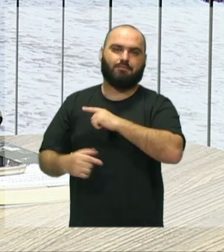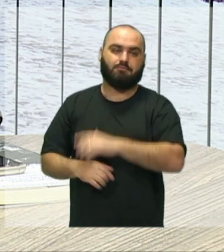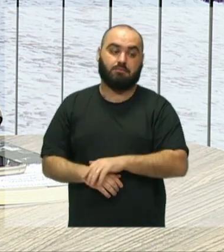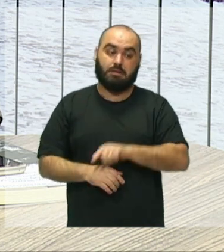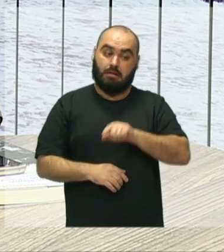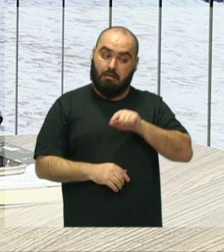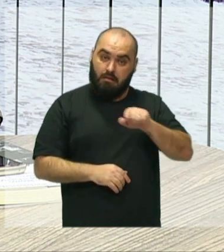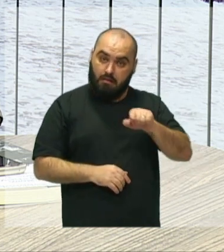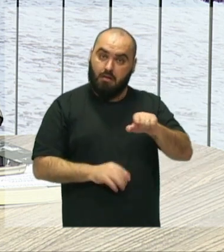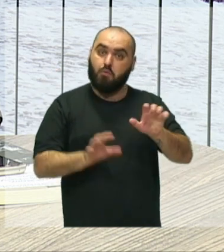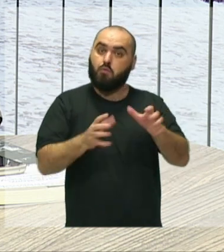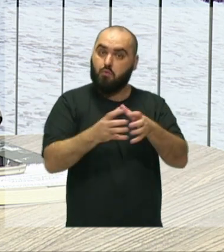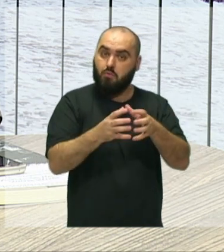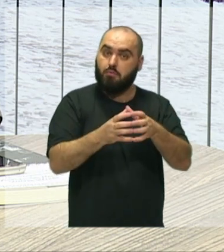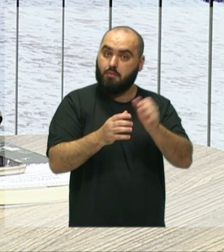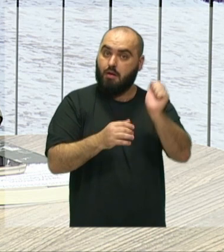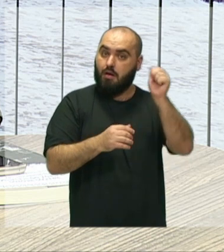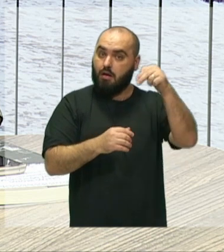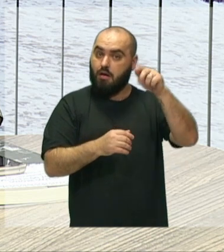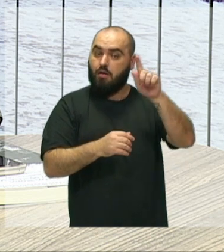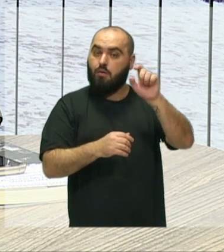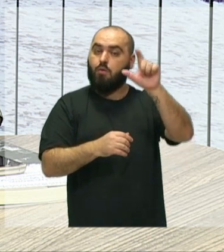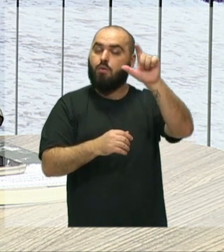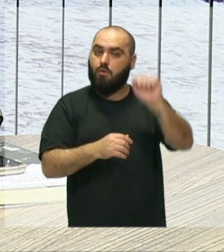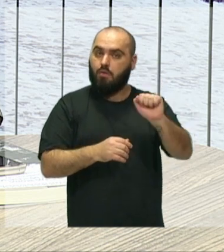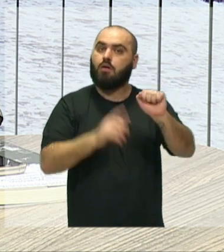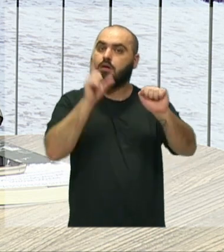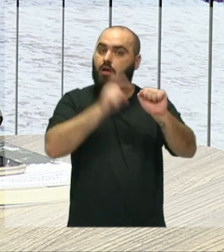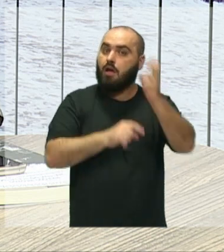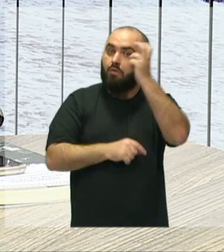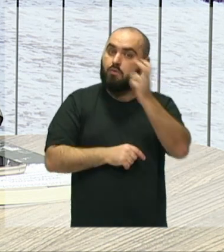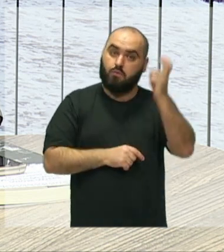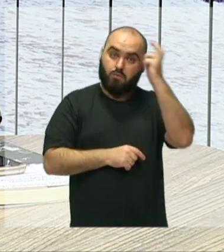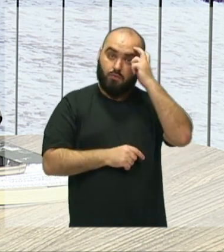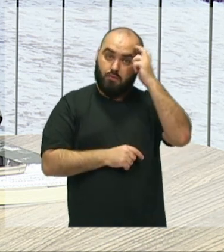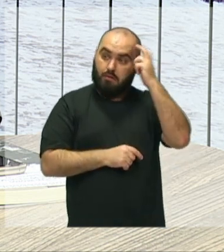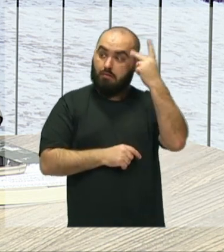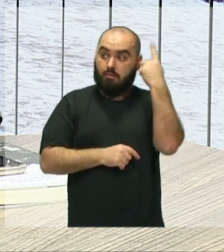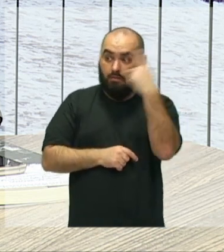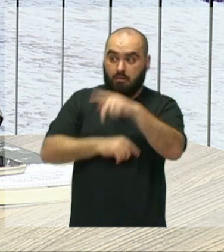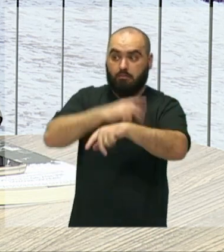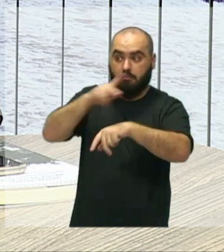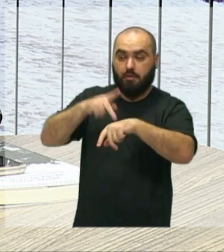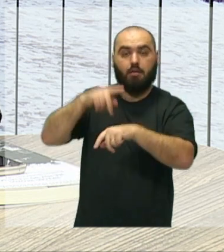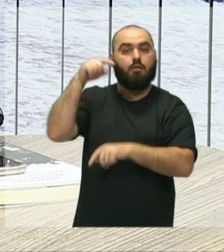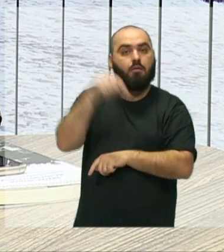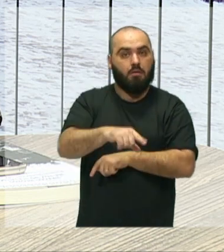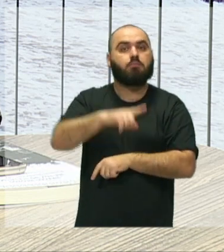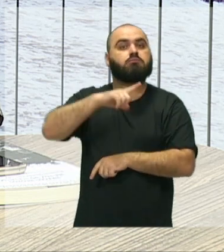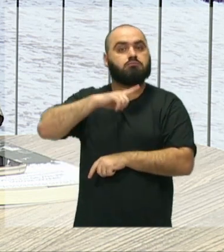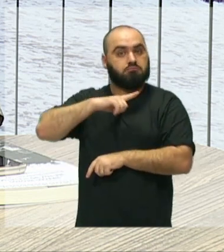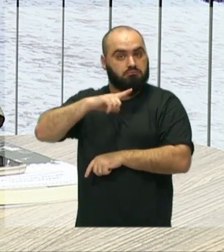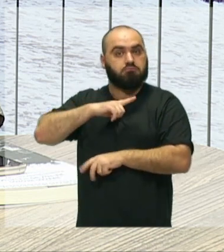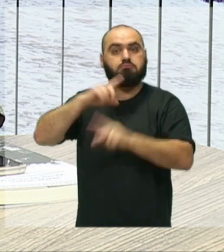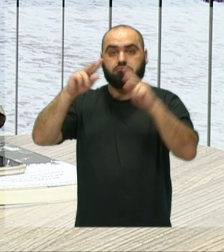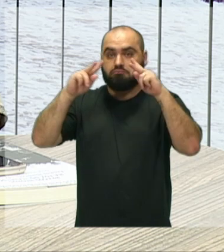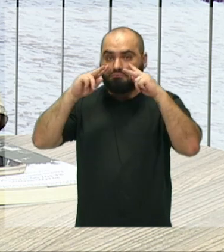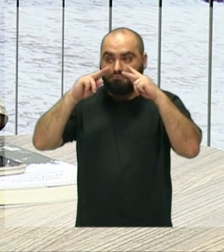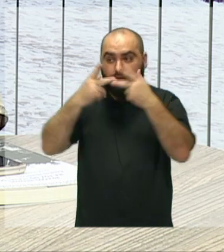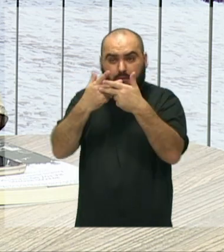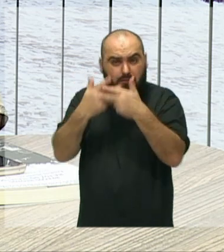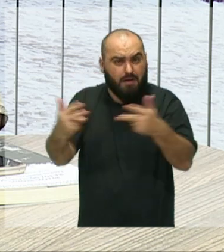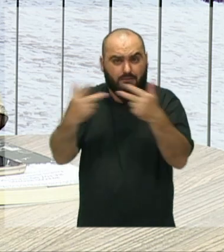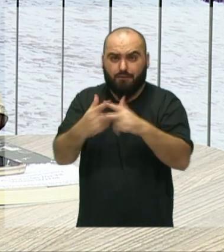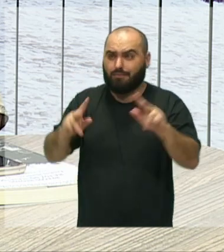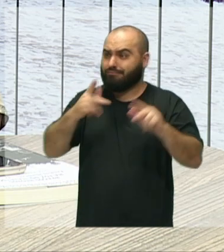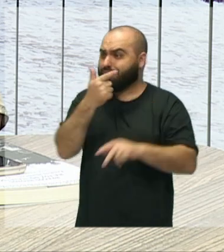pela permanência da cultura angolana aqui e até o reconhecimento. Muitos deles ainda não têm o